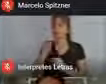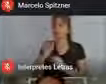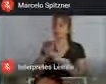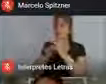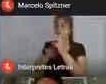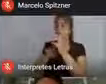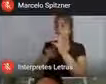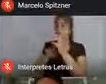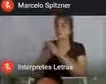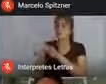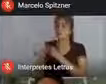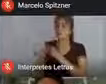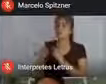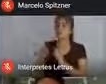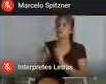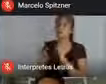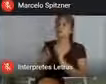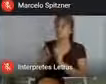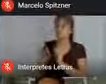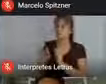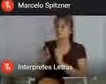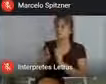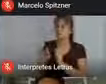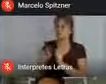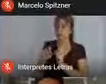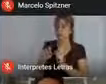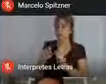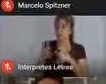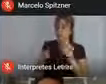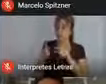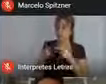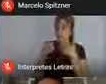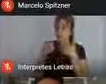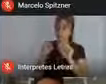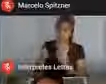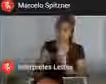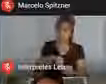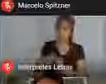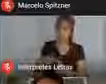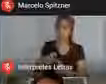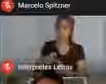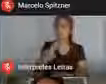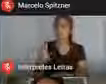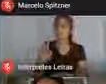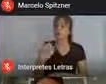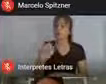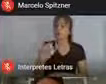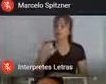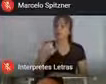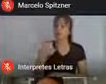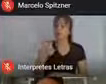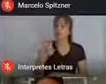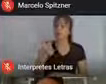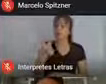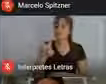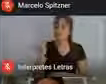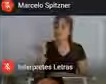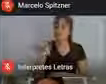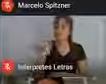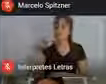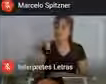né? Em relação à variação linguística. A Alessandra França, que diz, né, que pergunta. O